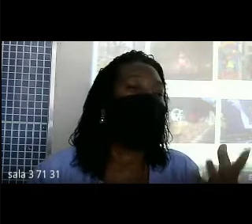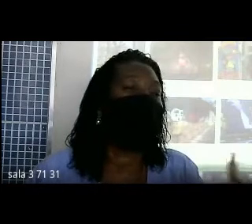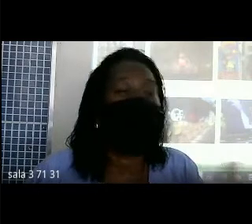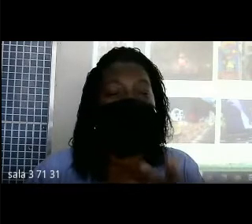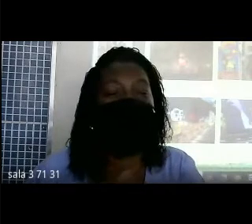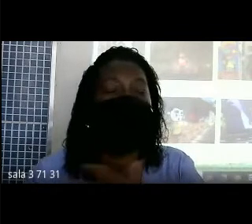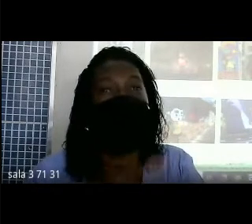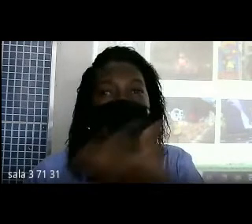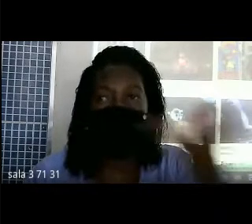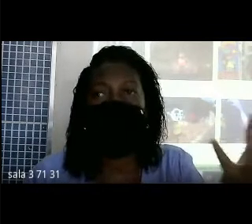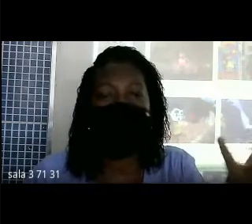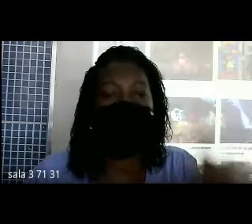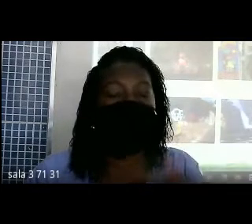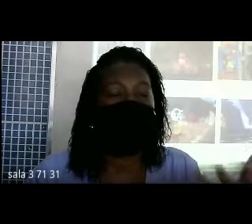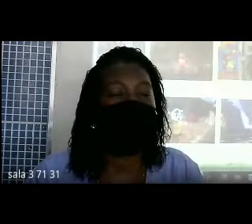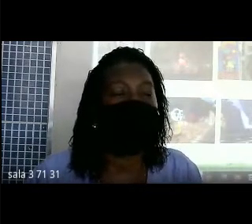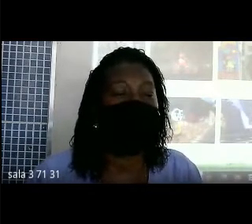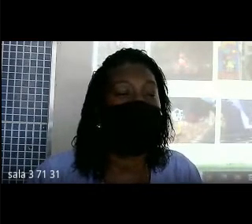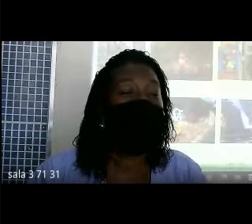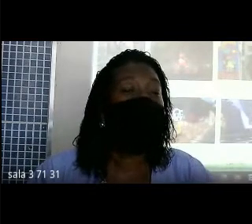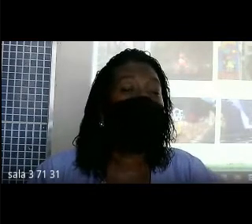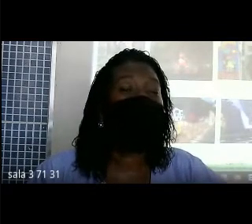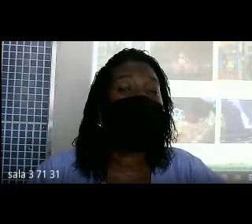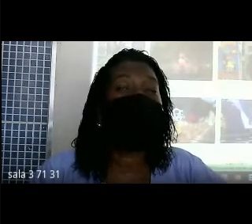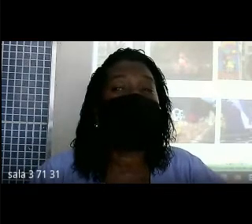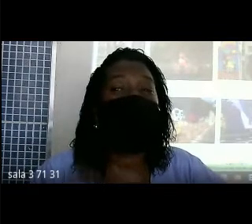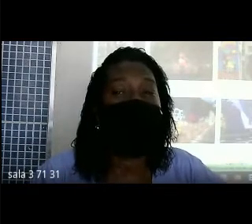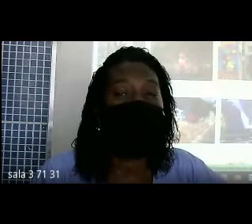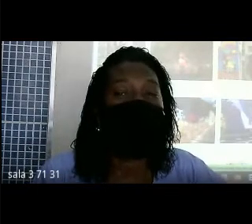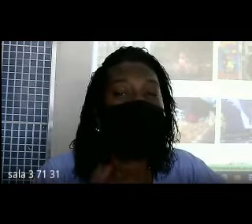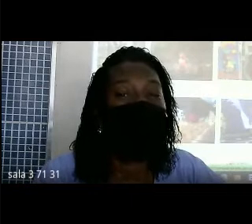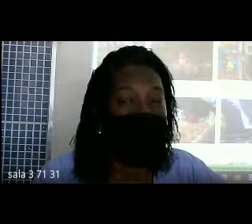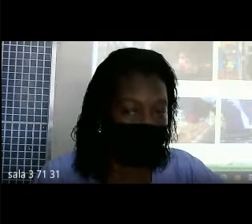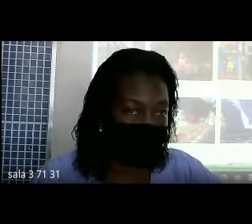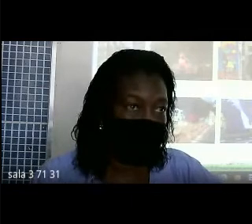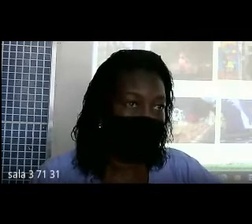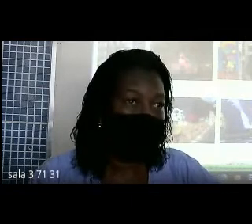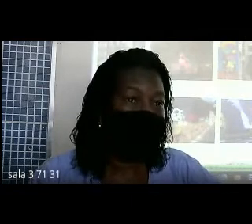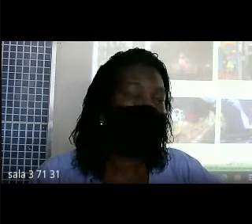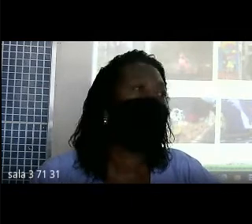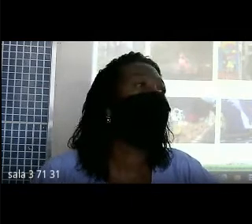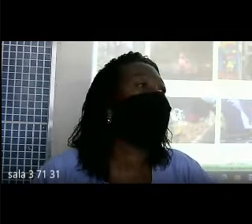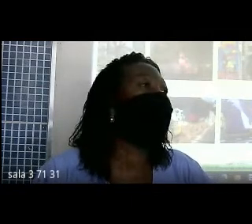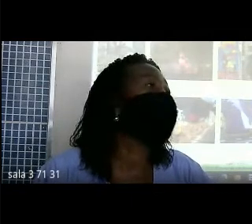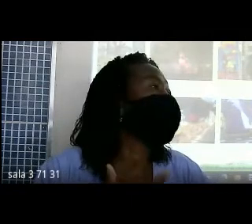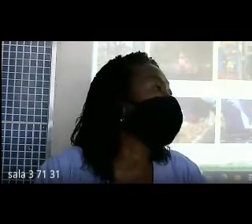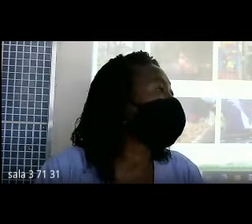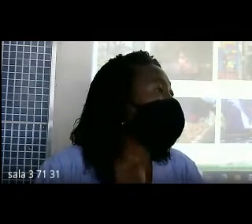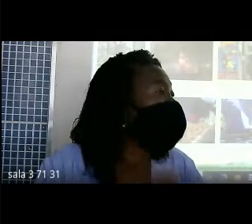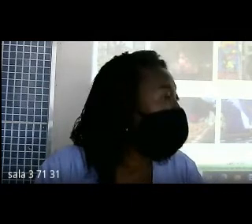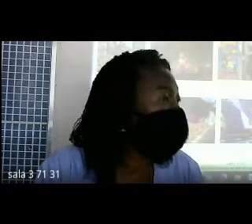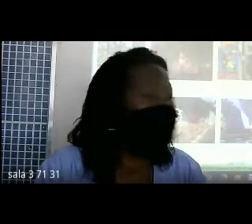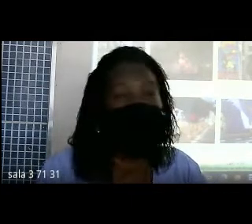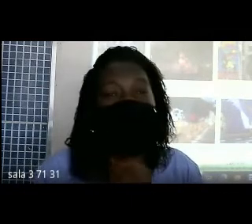Porque tem... Carmen, ninguém perguntou, né? Mas eu já vou dizer. Por que que tem essa arte na rua? Porque as pessoas